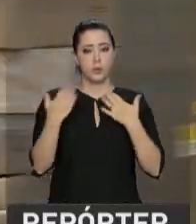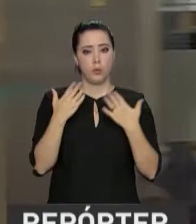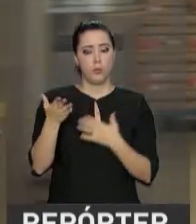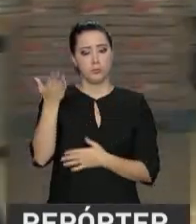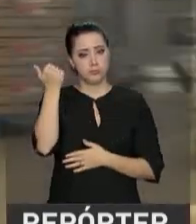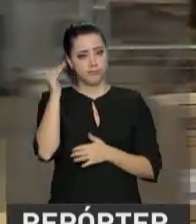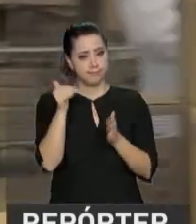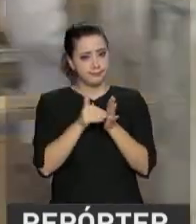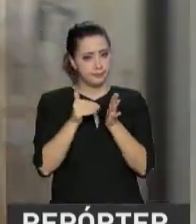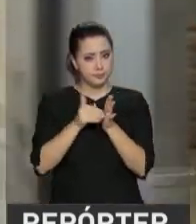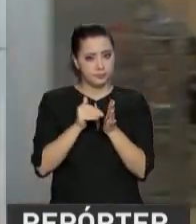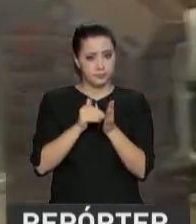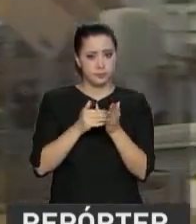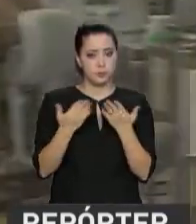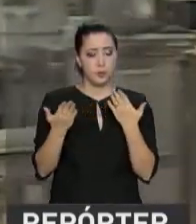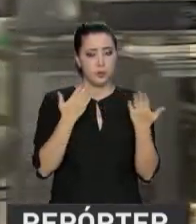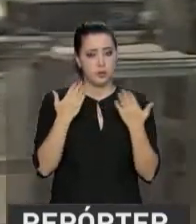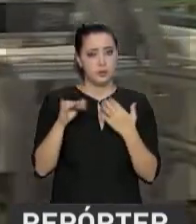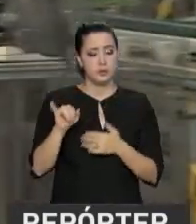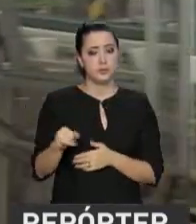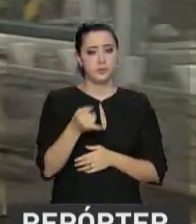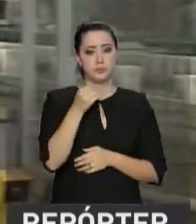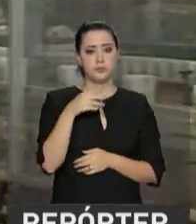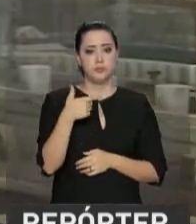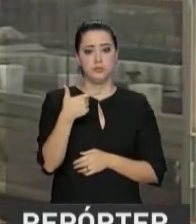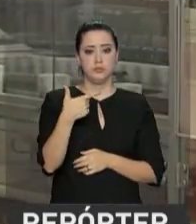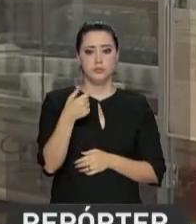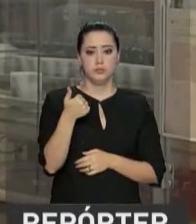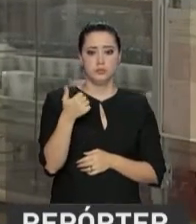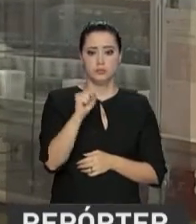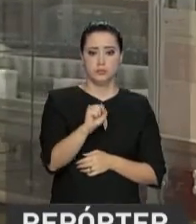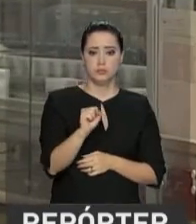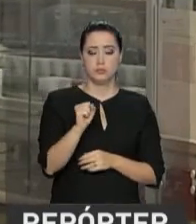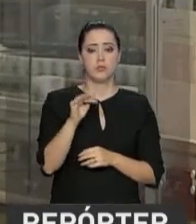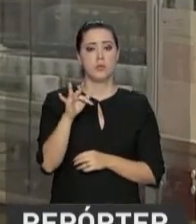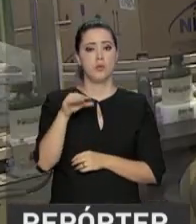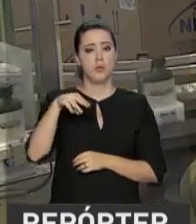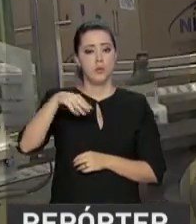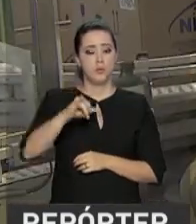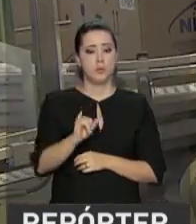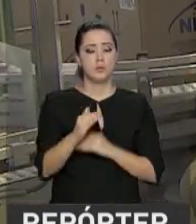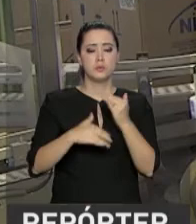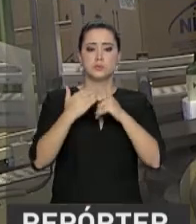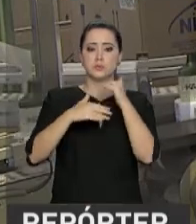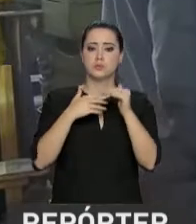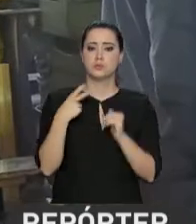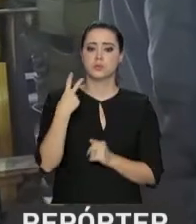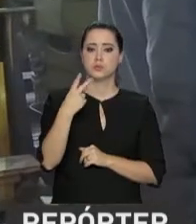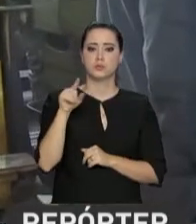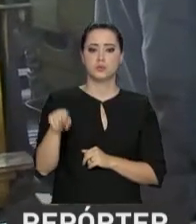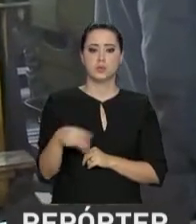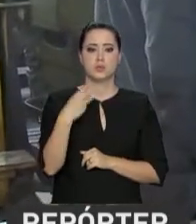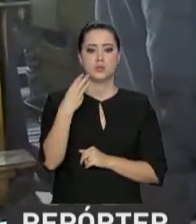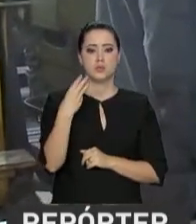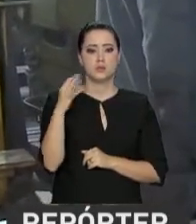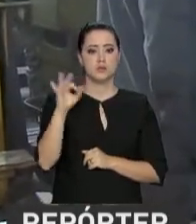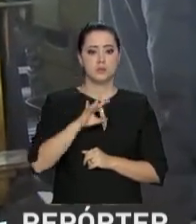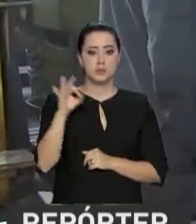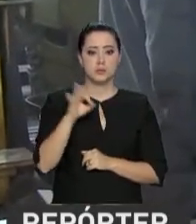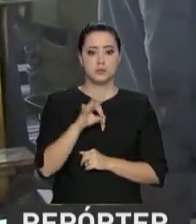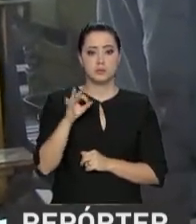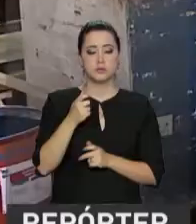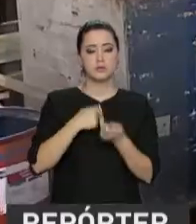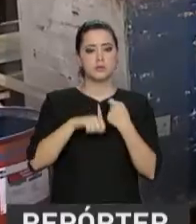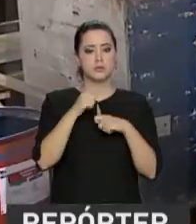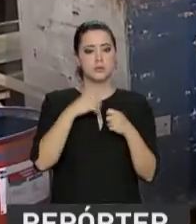último prognóstico de janeiro para 2018 o fmi espera uma elevação de 2,3 por cento da